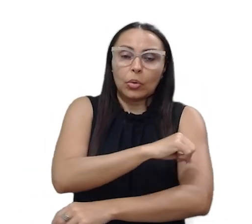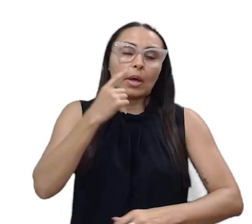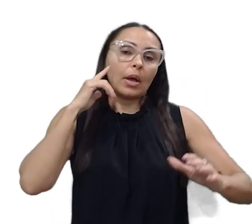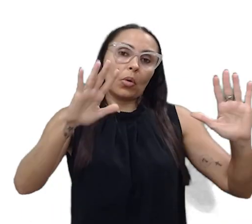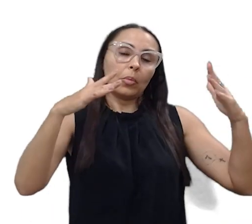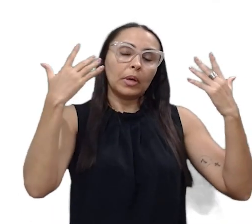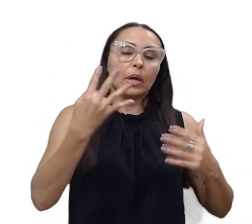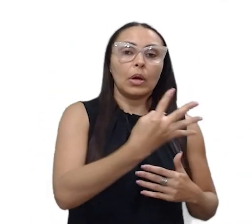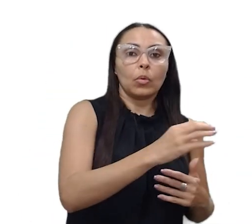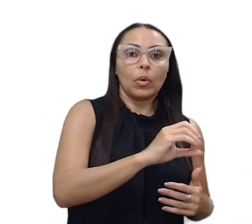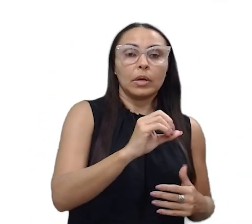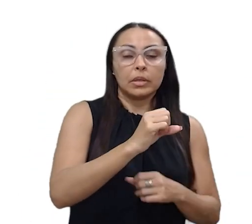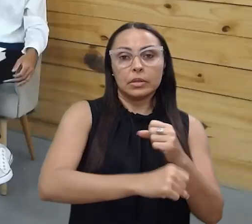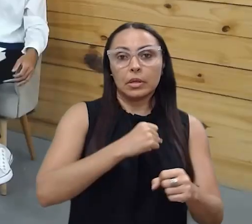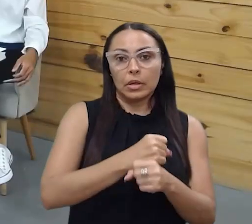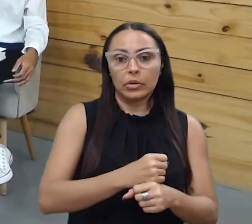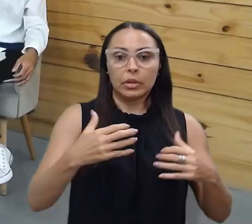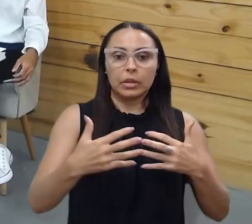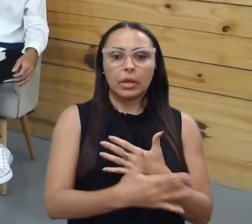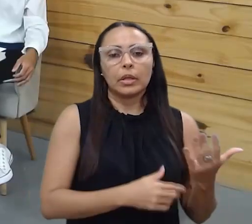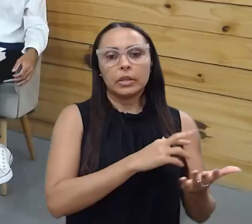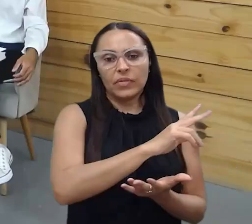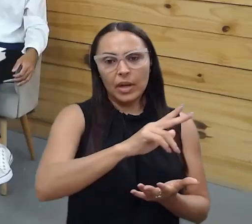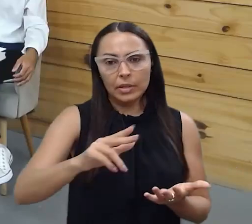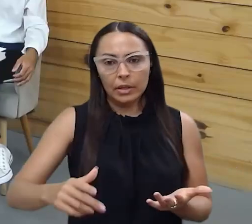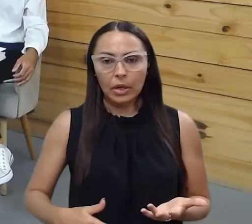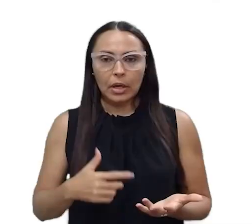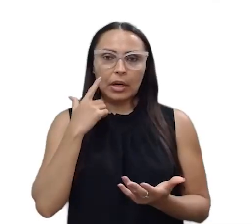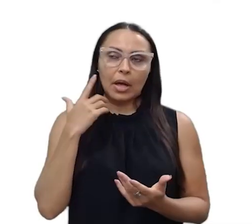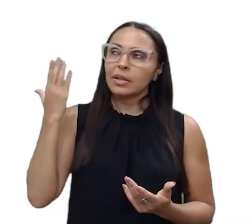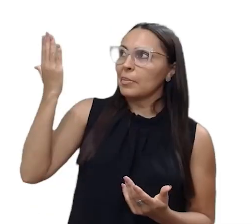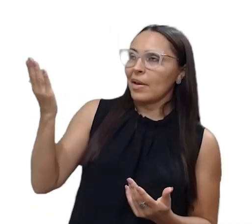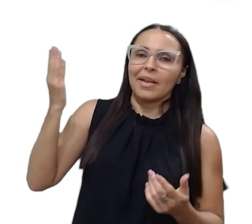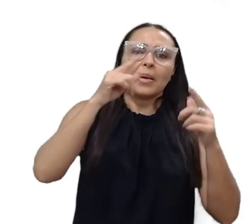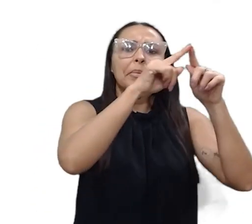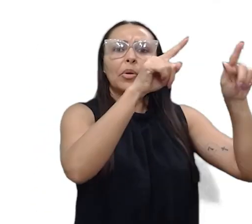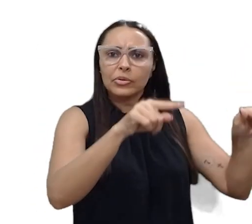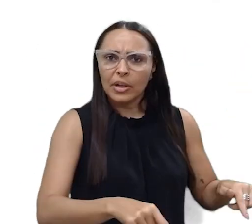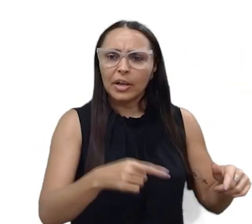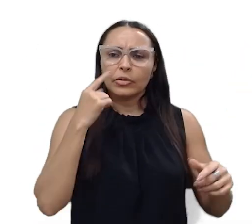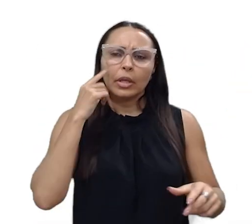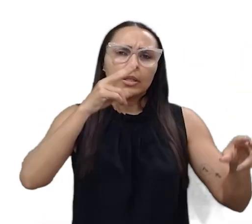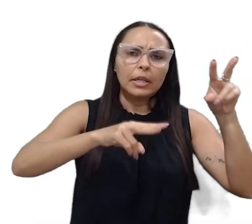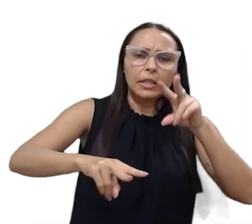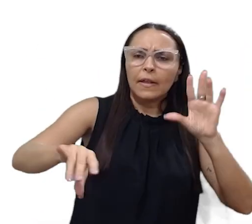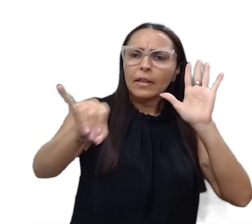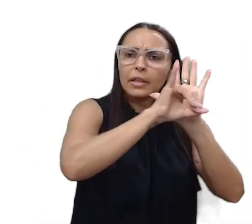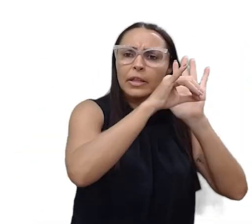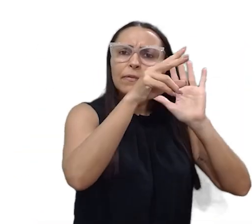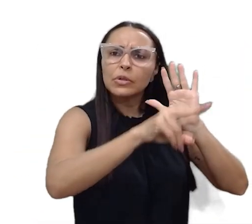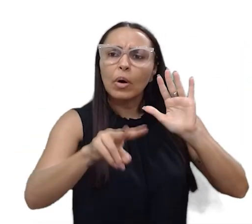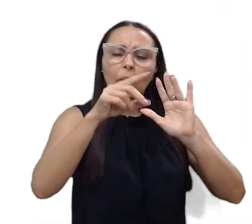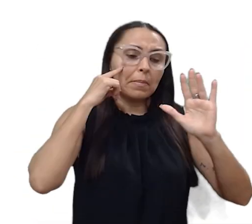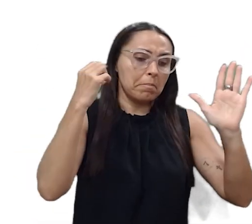comemoração a 400 anos da cidade. E diversas obras de Aloysio, diversos projetos, identidade visual. Aloysio realmente